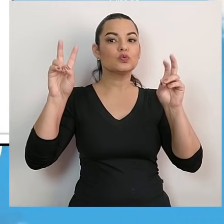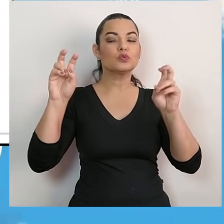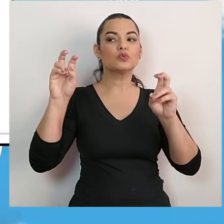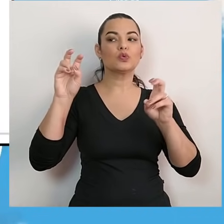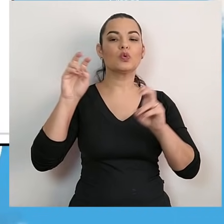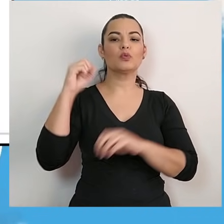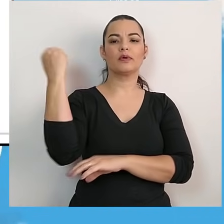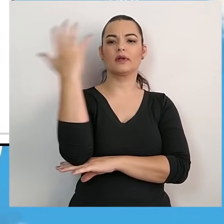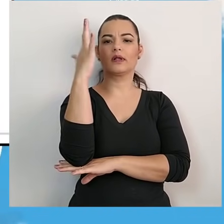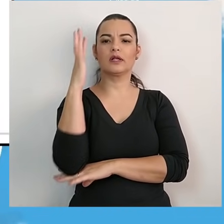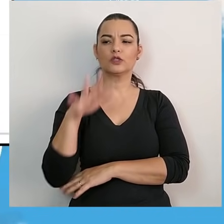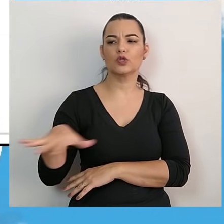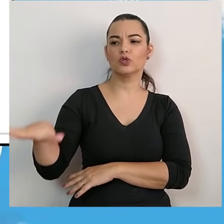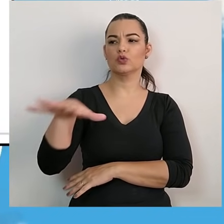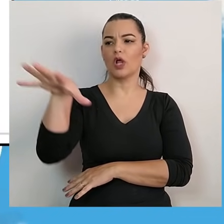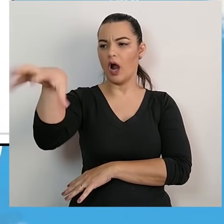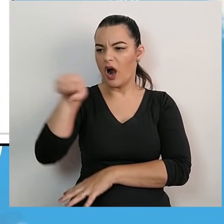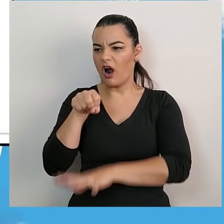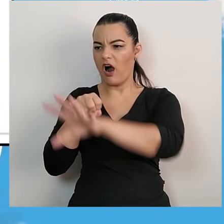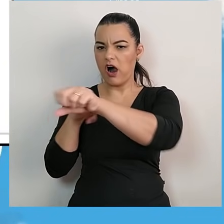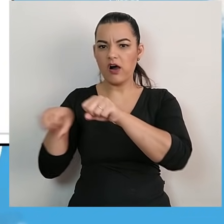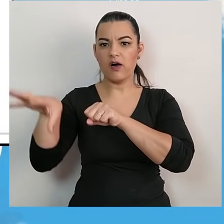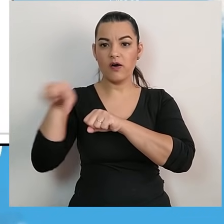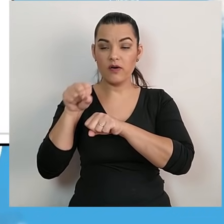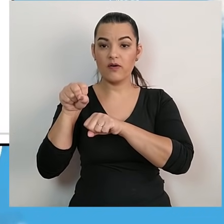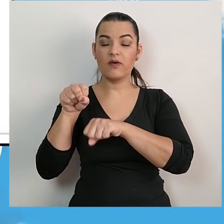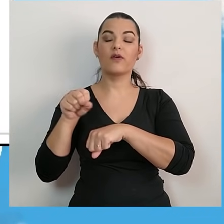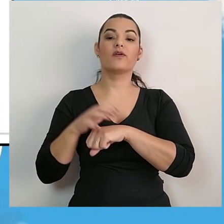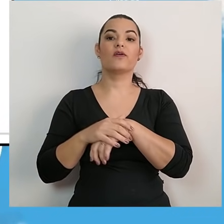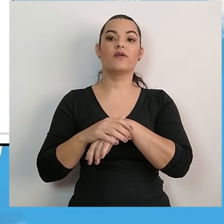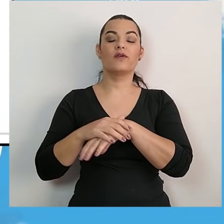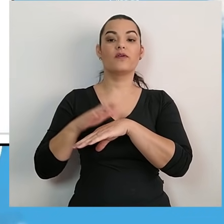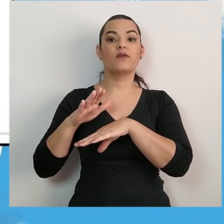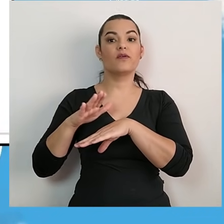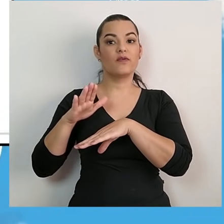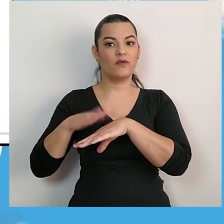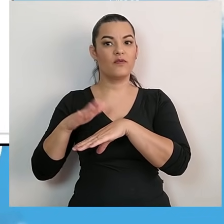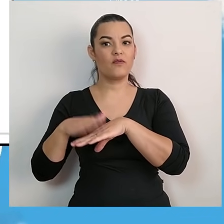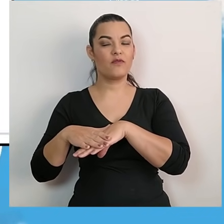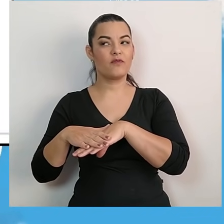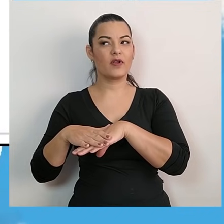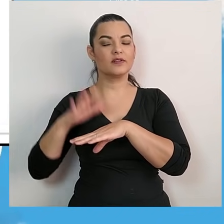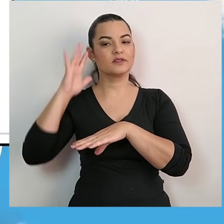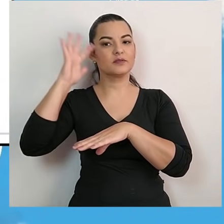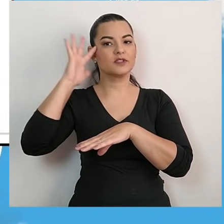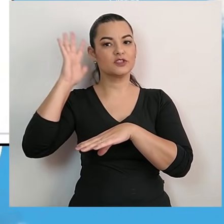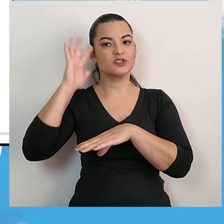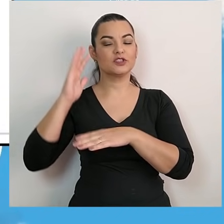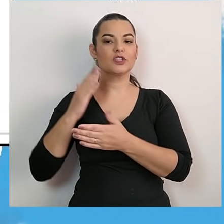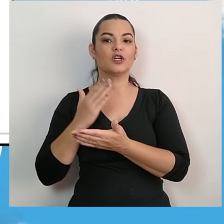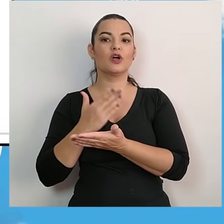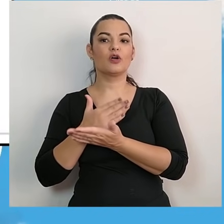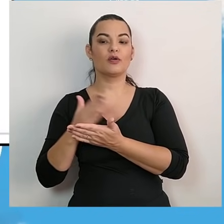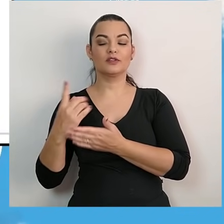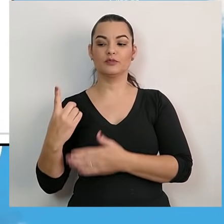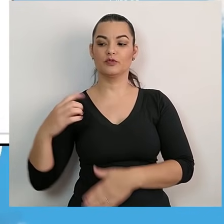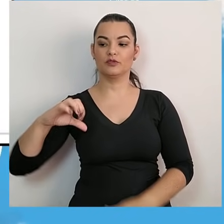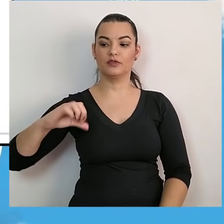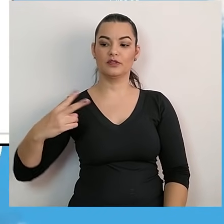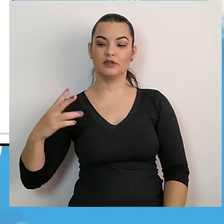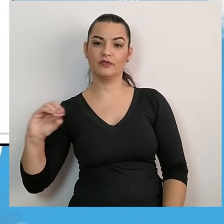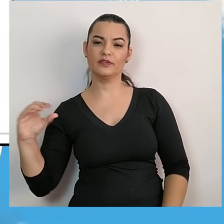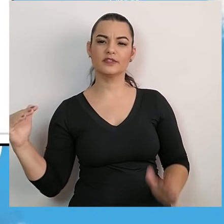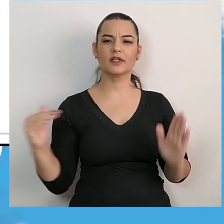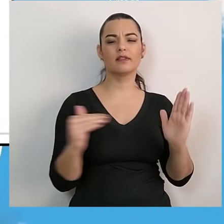recursos naturais, ela foi feita. Então, ele variou de 1920 até aqui uma projeção